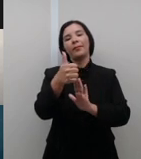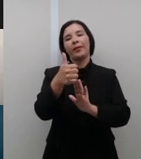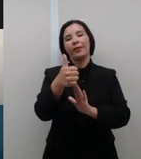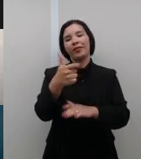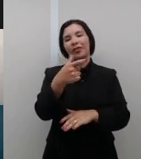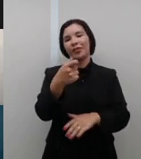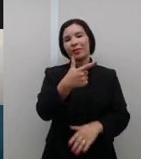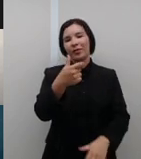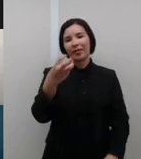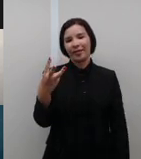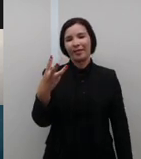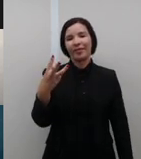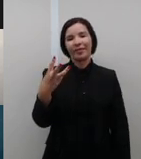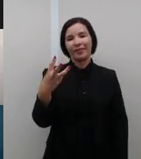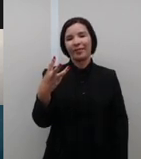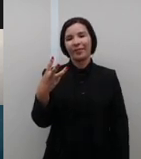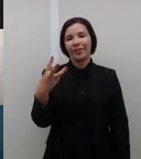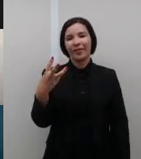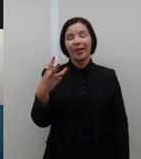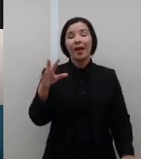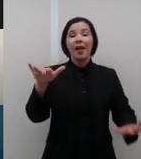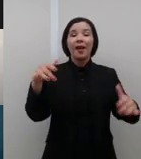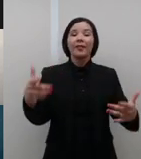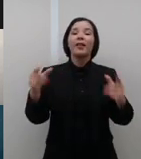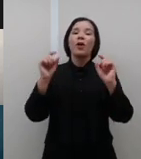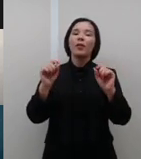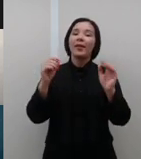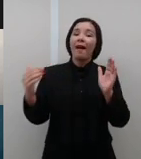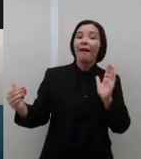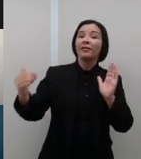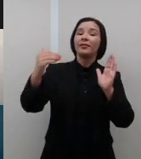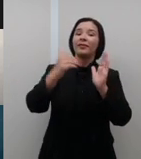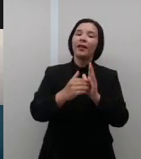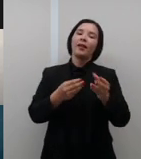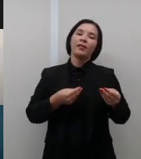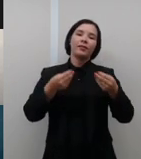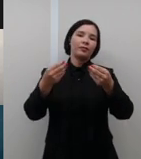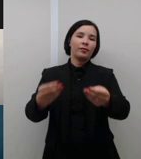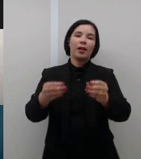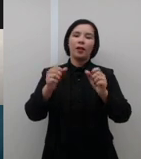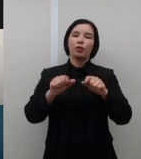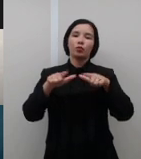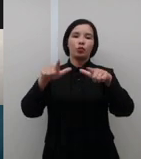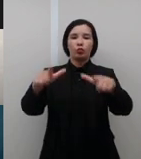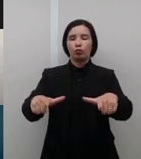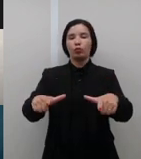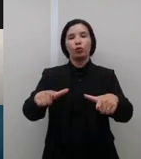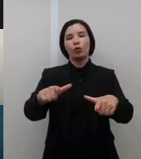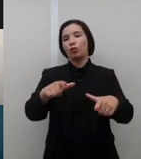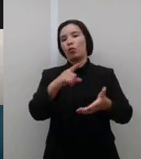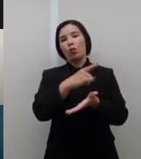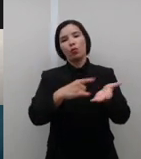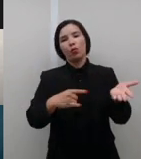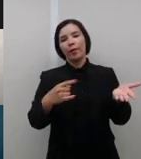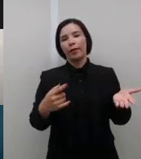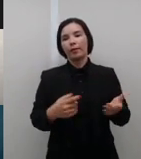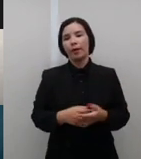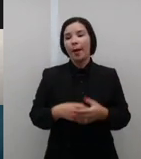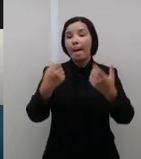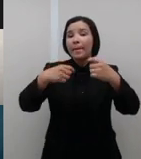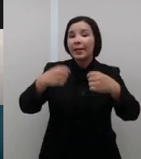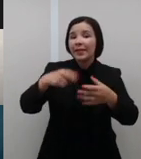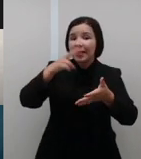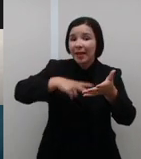dizia, olha, é até a data da entrega dos títulos. Veja que tem que ler, porque senão não dá para guardar tudo